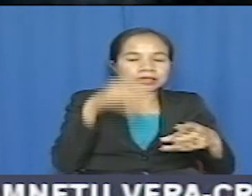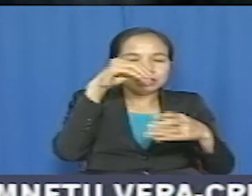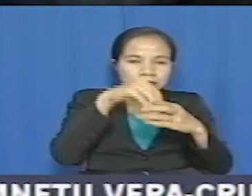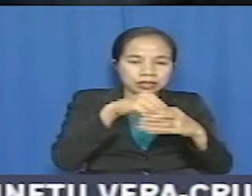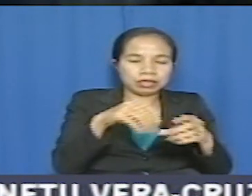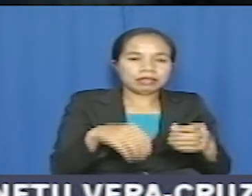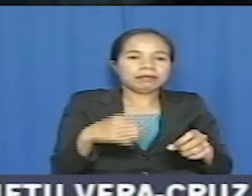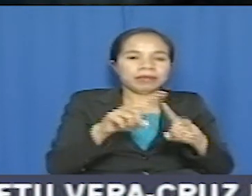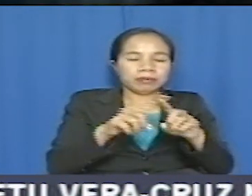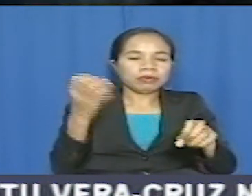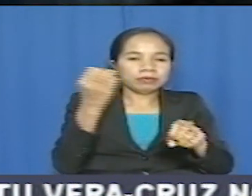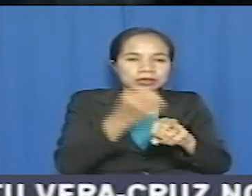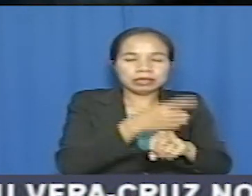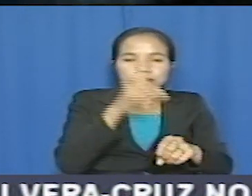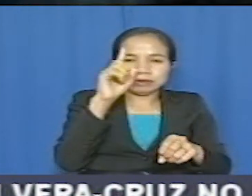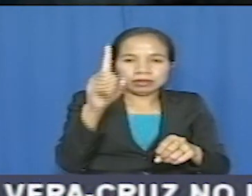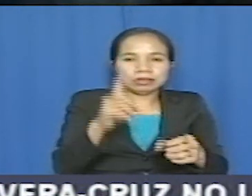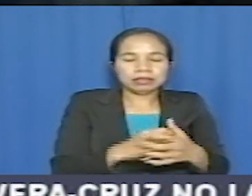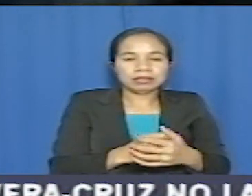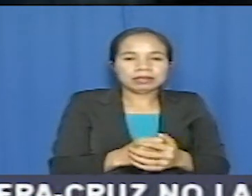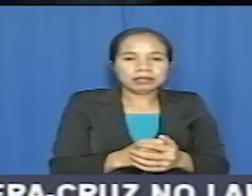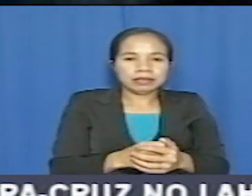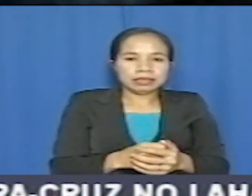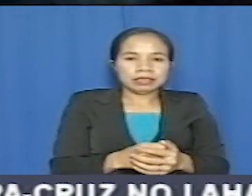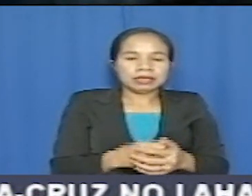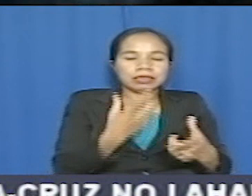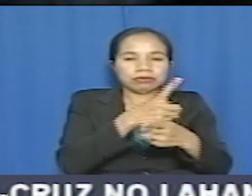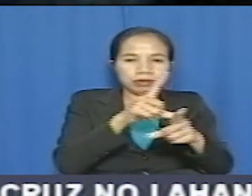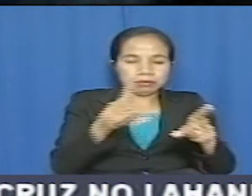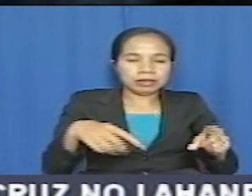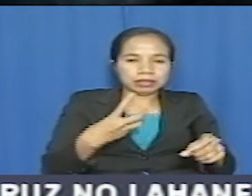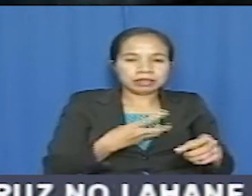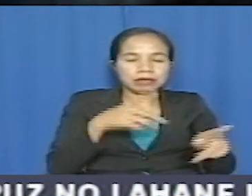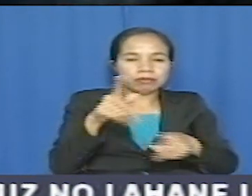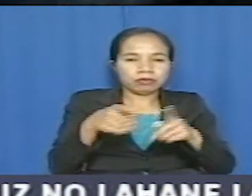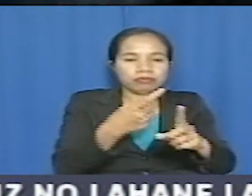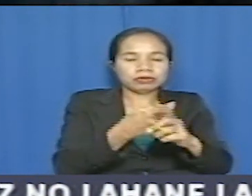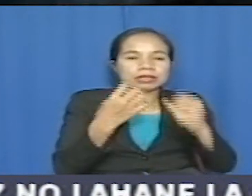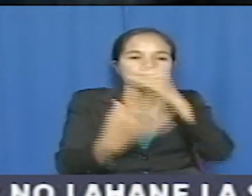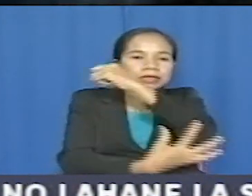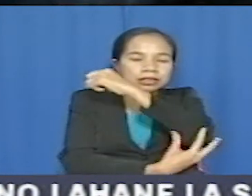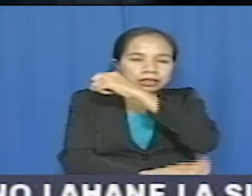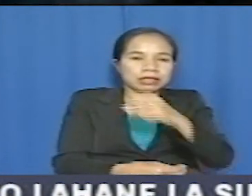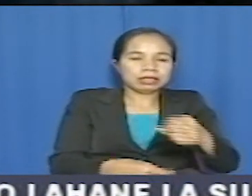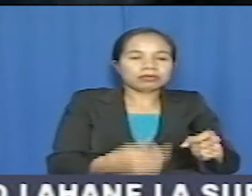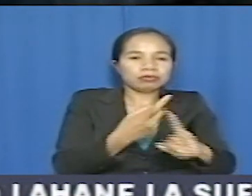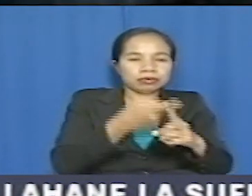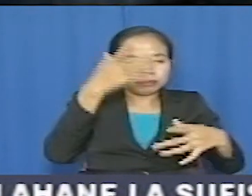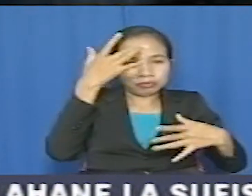mas obiectivul comun e da det. A tu liberta e tenia povo, o si kia, o si mukit, o si